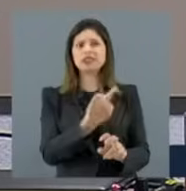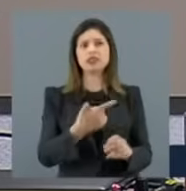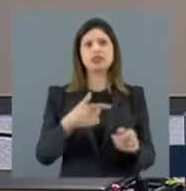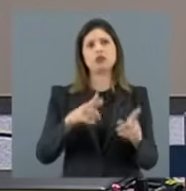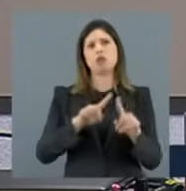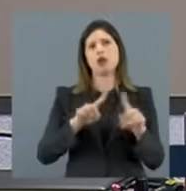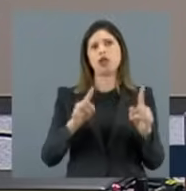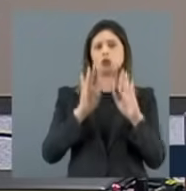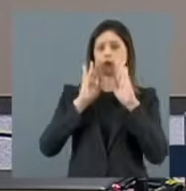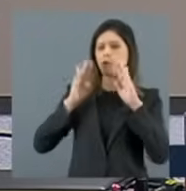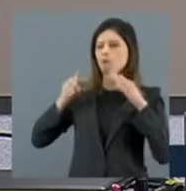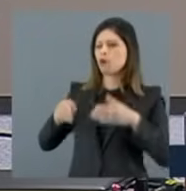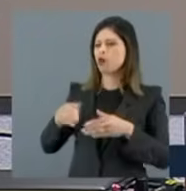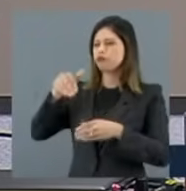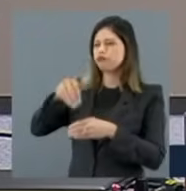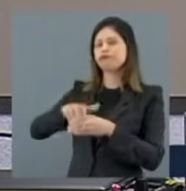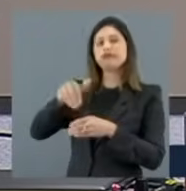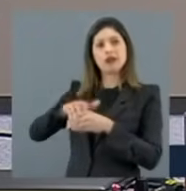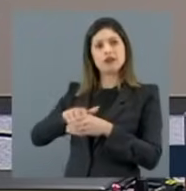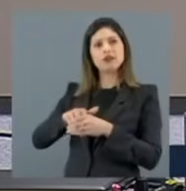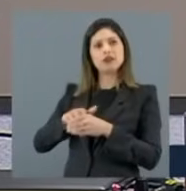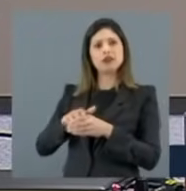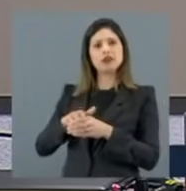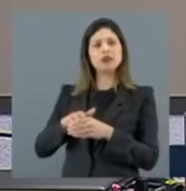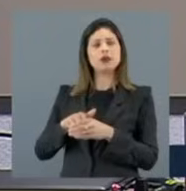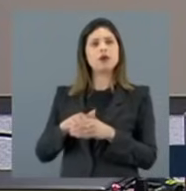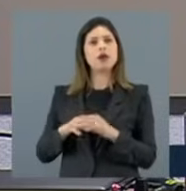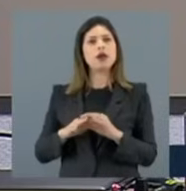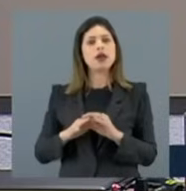não tiro a